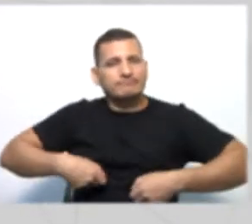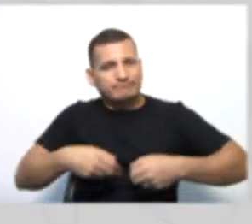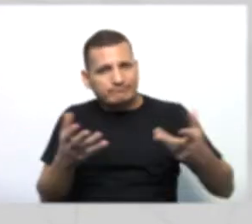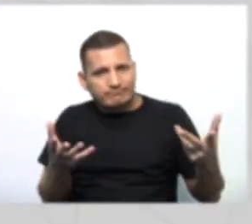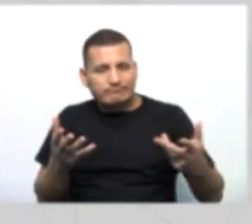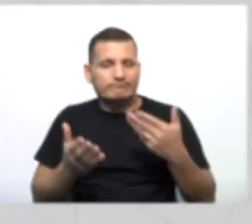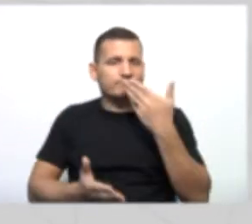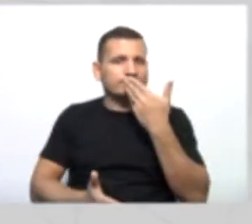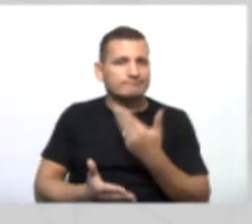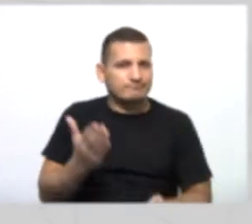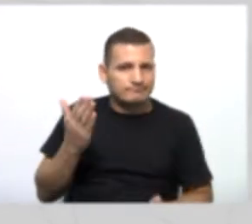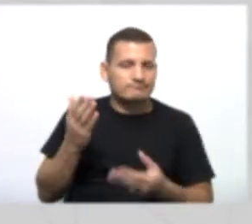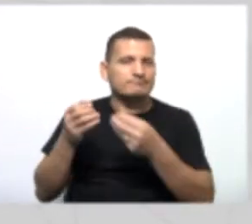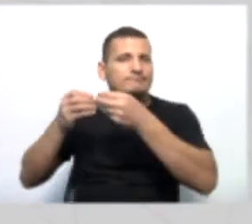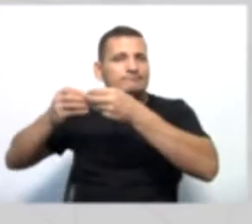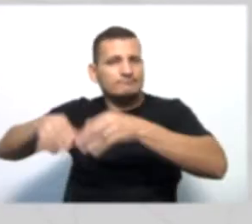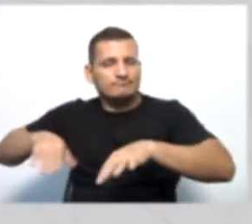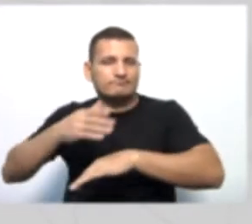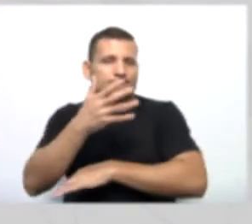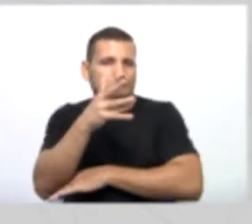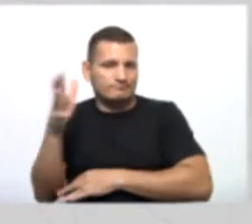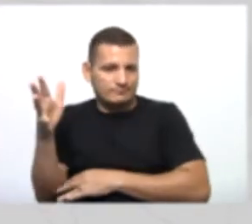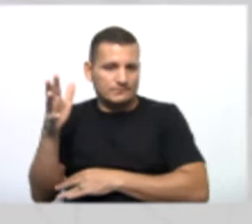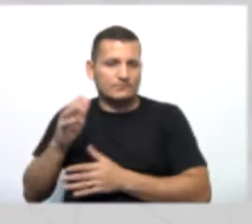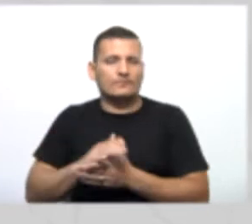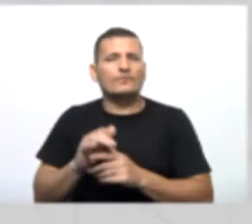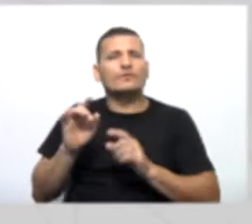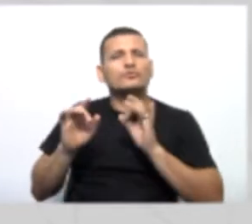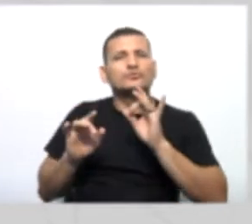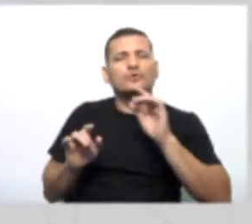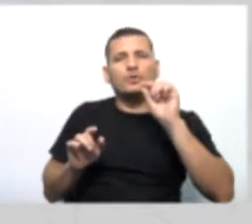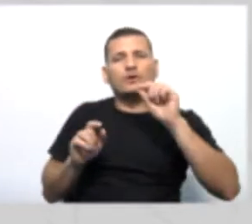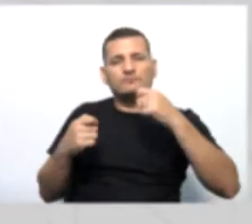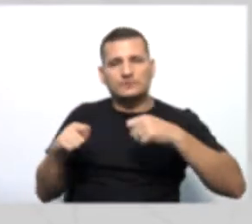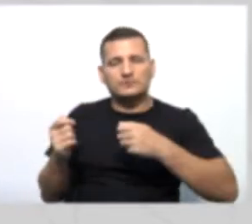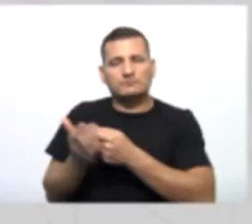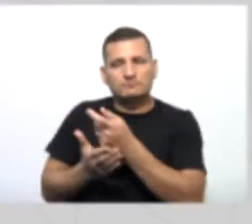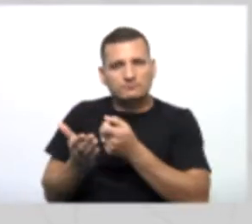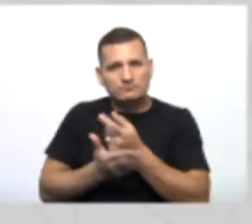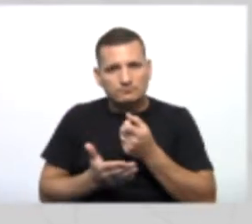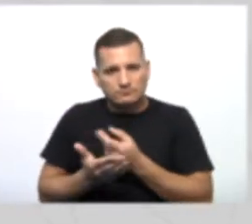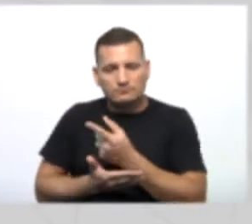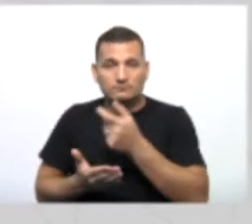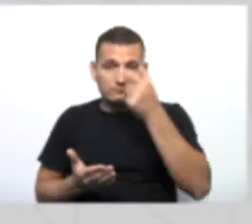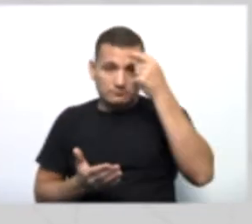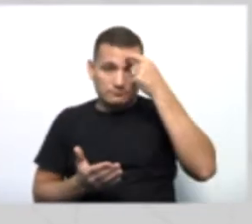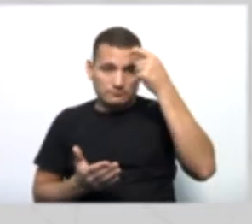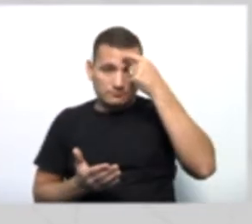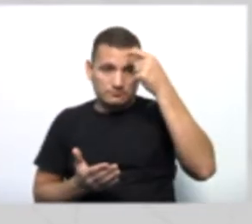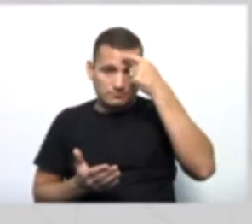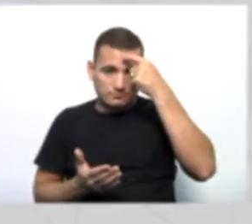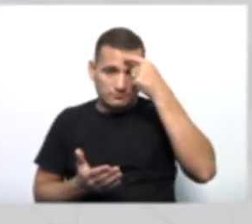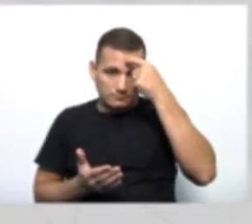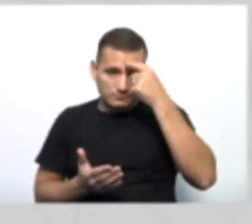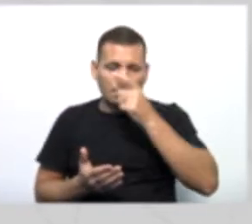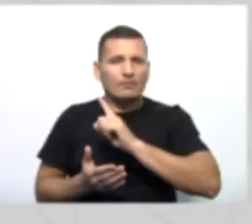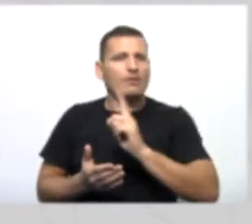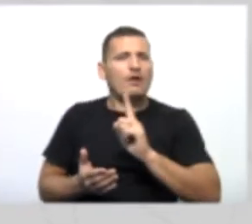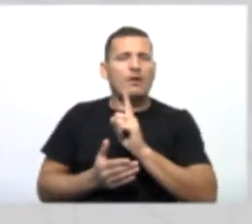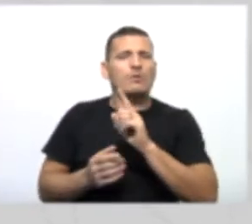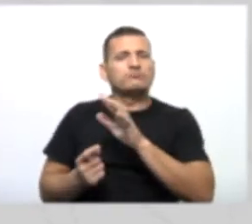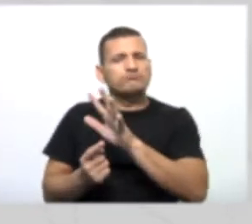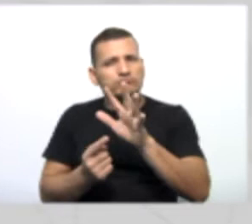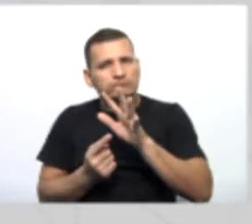ainda prejudicou o meio ambiente. Consumir apenas o necessário, consumir com consciência, não estimular